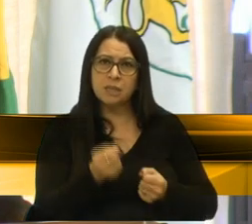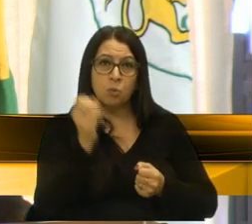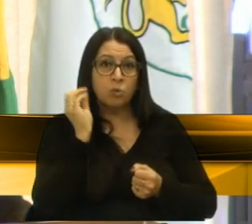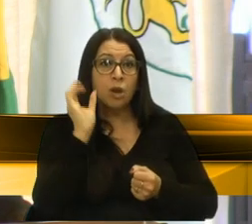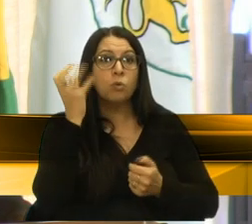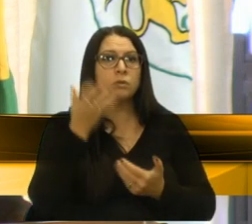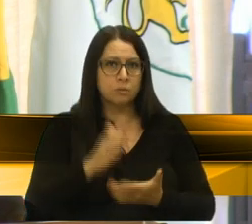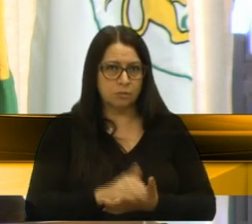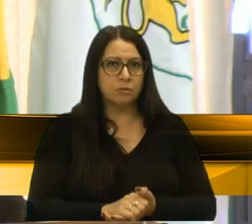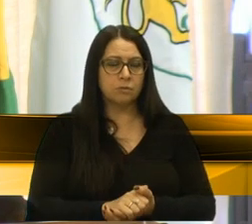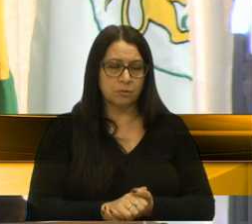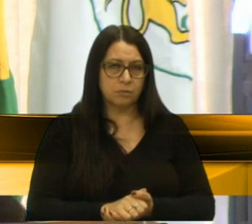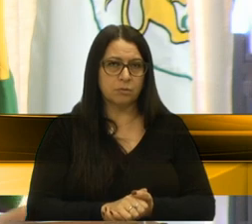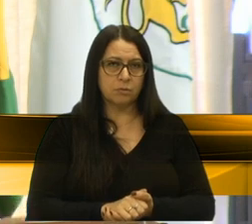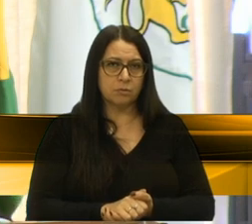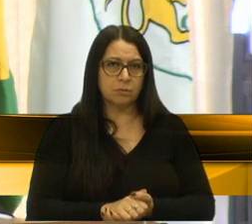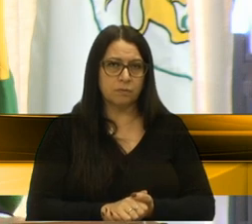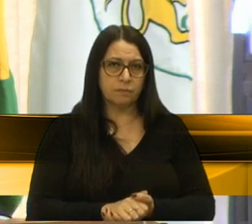aconteça.